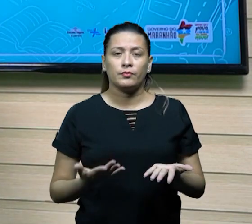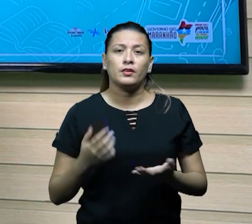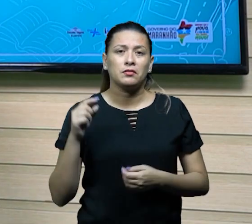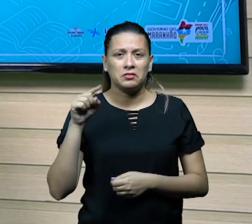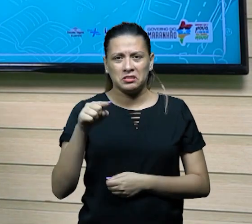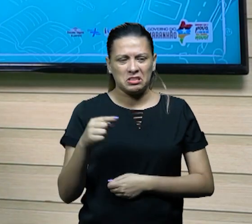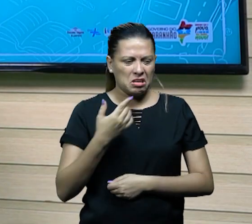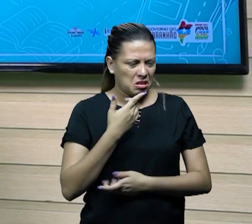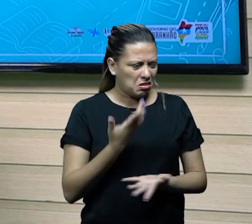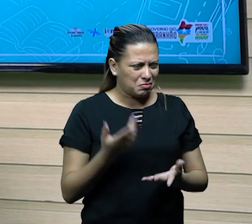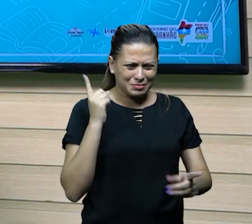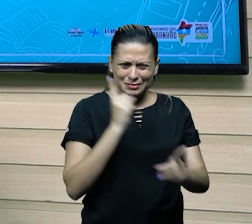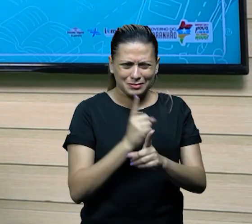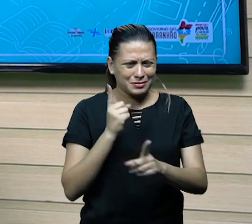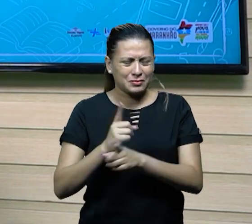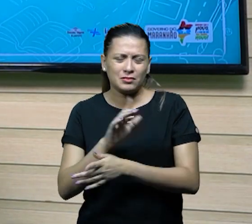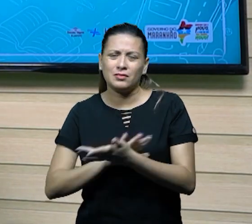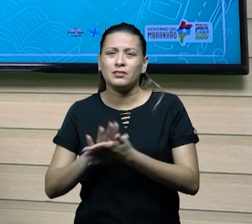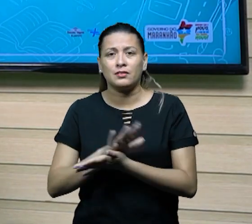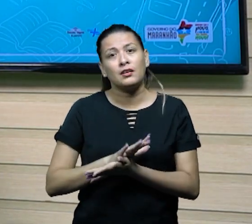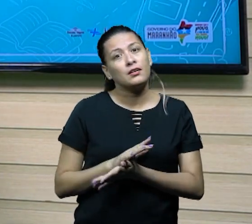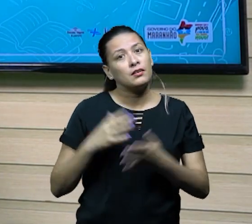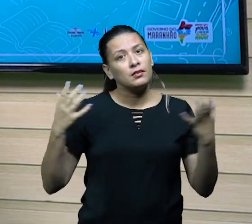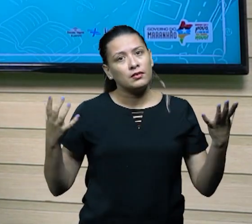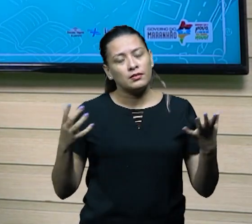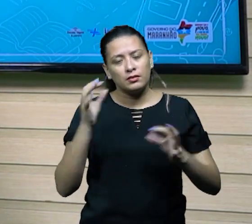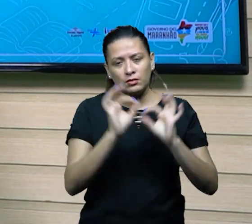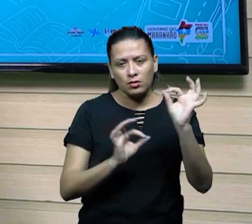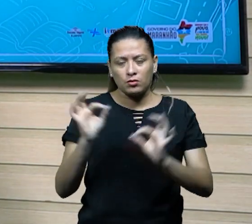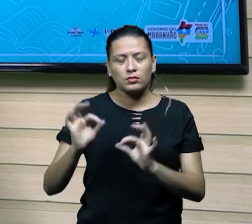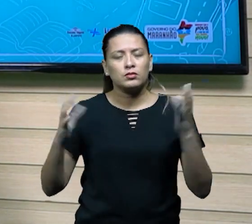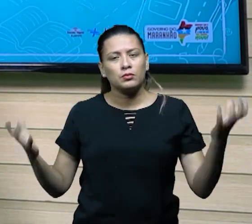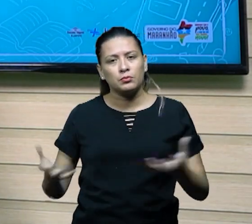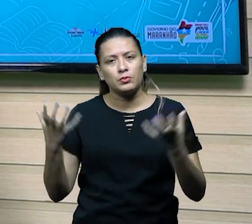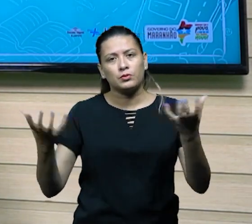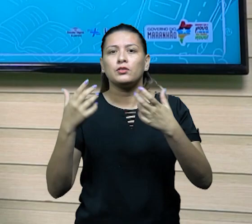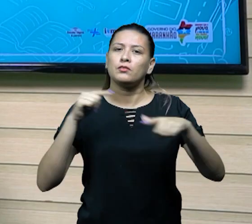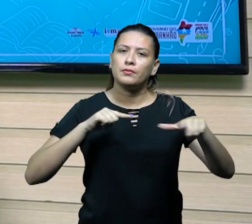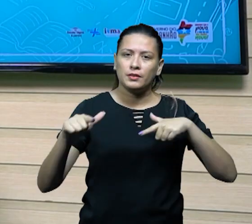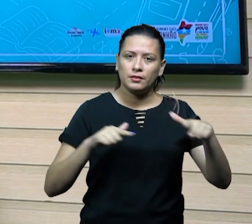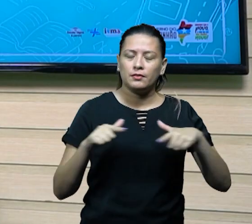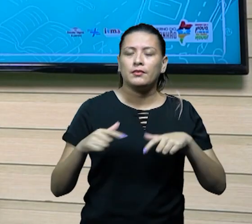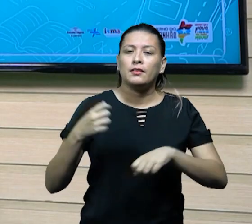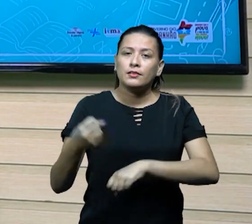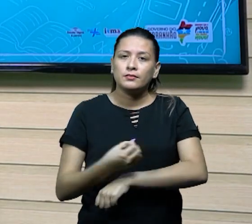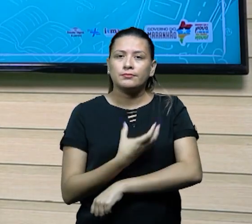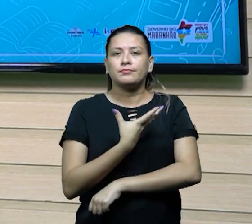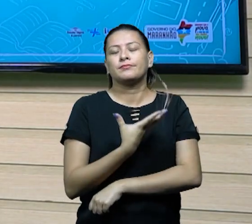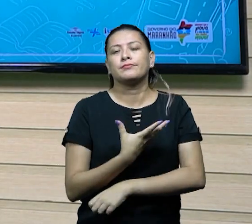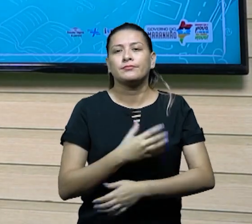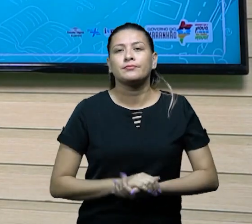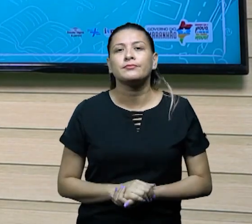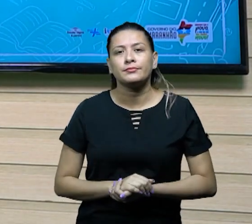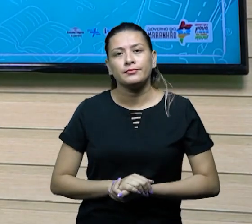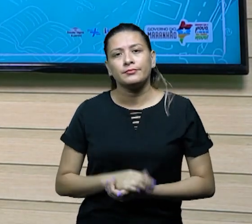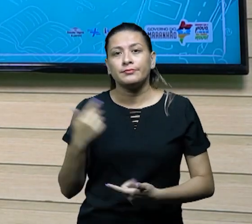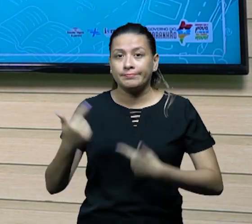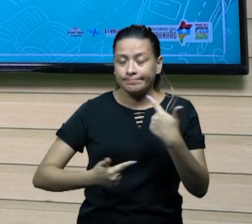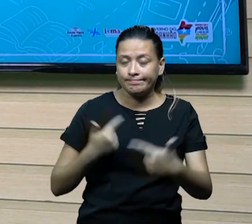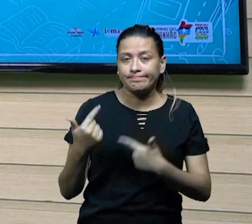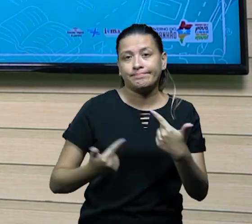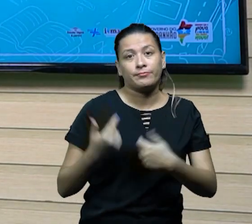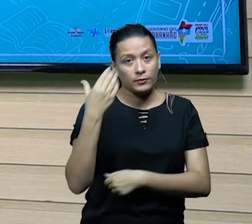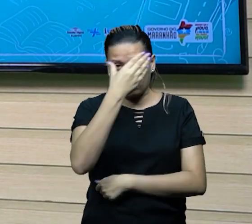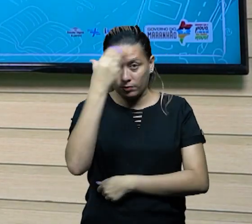melhor. Quem que gosta de trabalhar num ambiente desorganizado? Sem organização, onde você não encontra nada. Então a organização ela te motiva, ela te